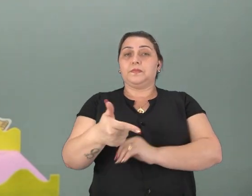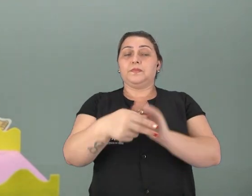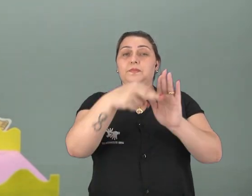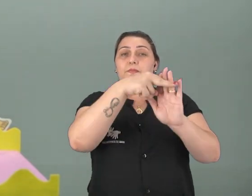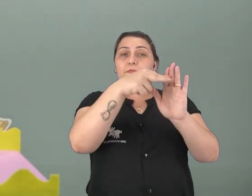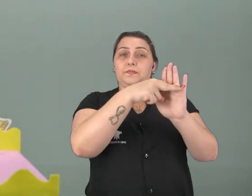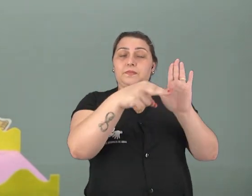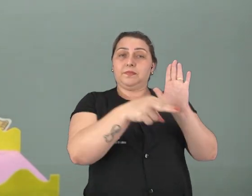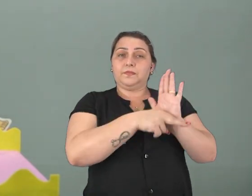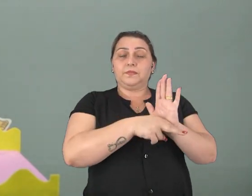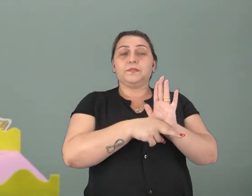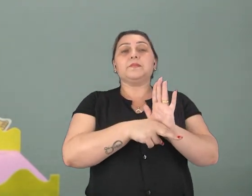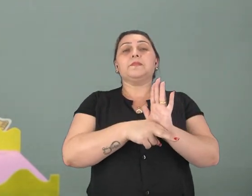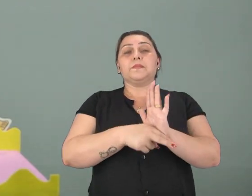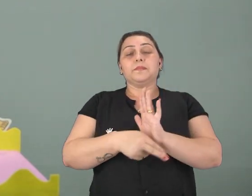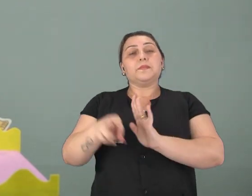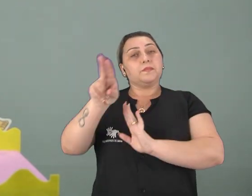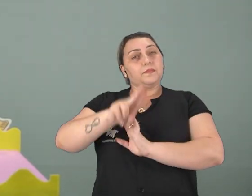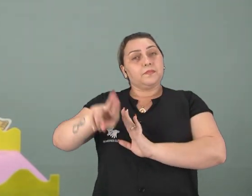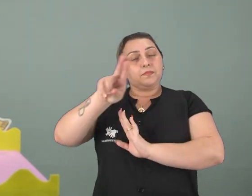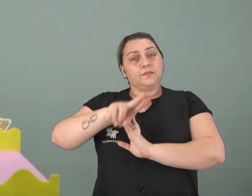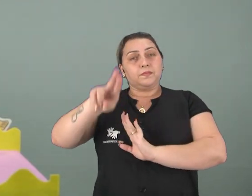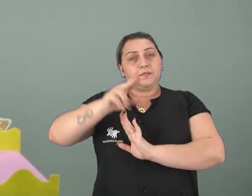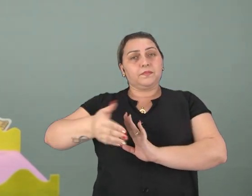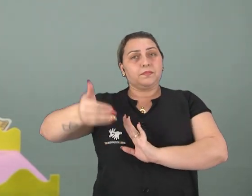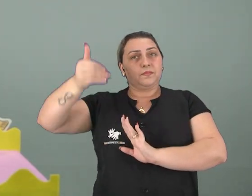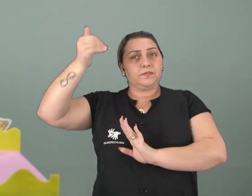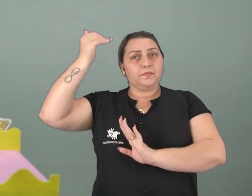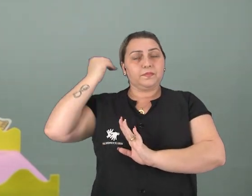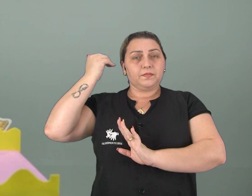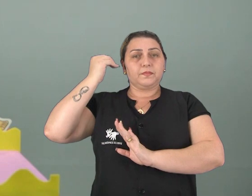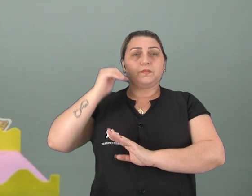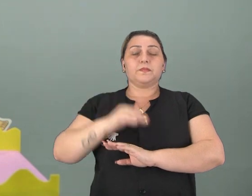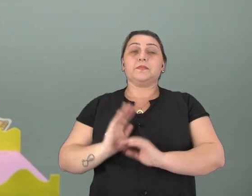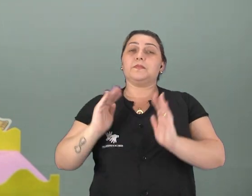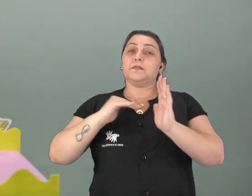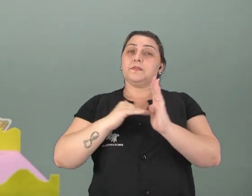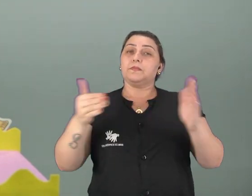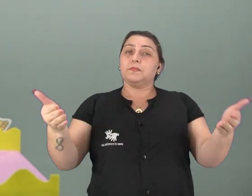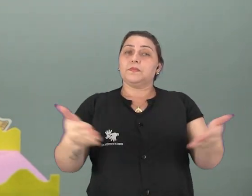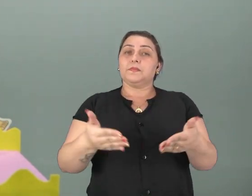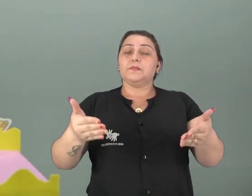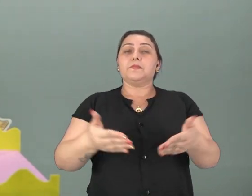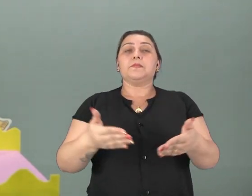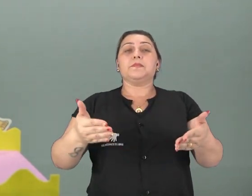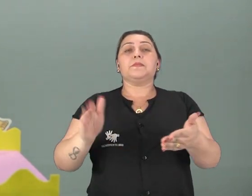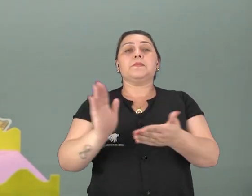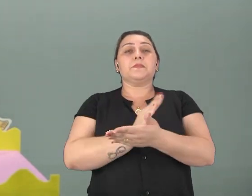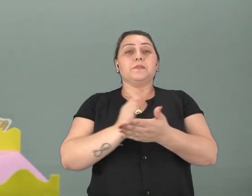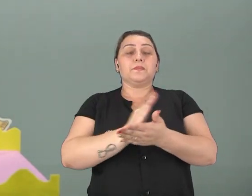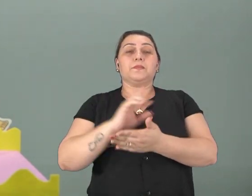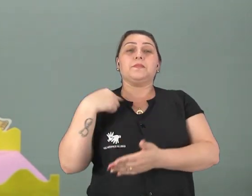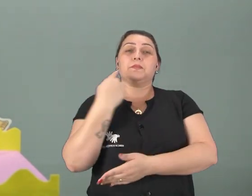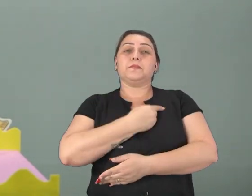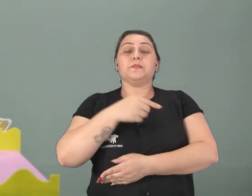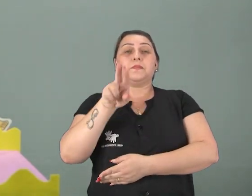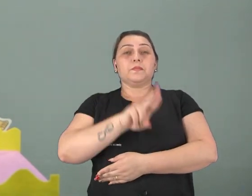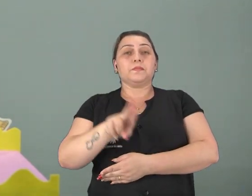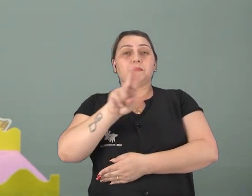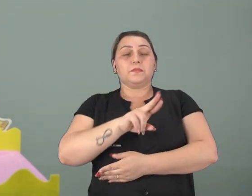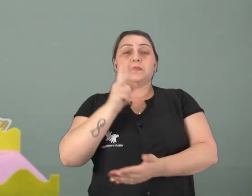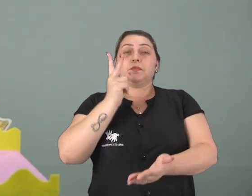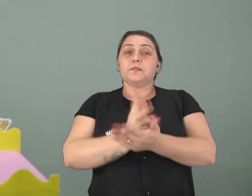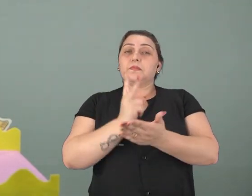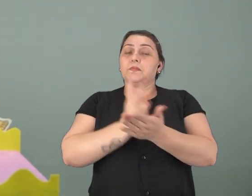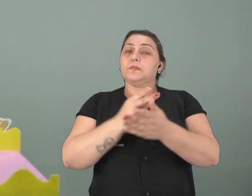convencionais que eram utilizadas bem antigamente, até hoje de vez em quando a gente utiliza. Sempre